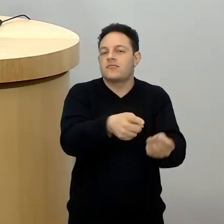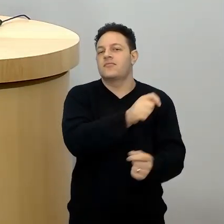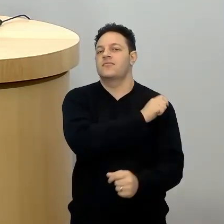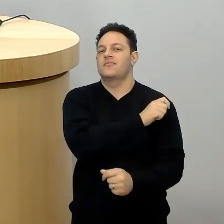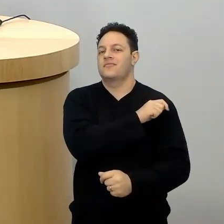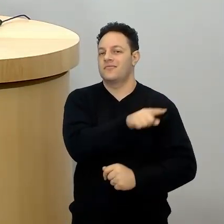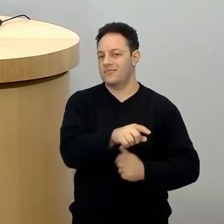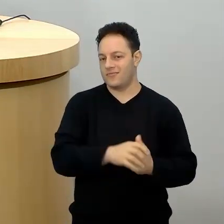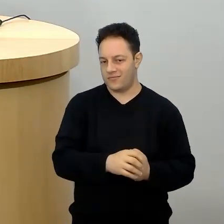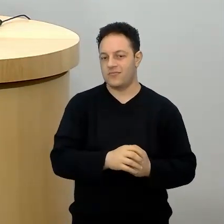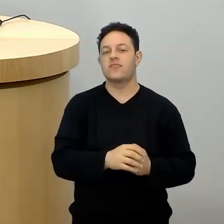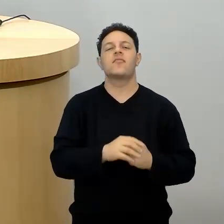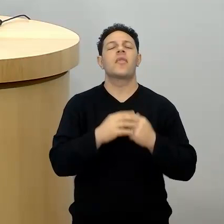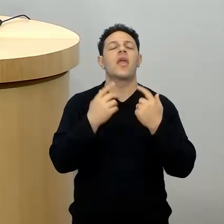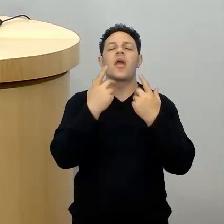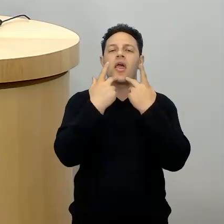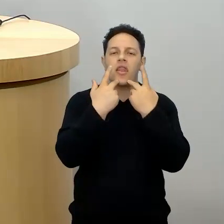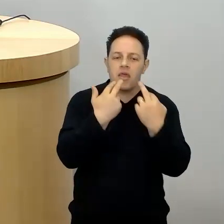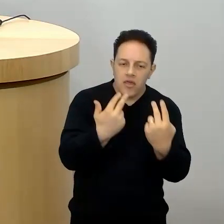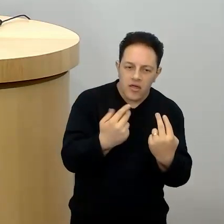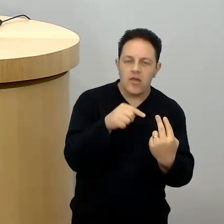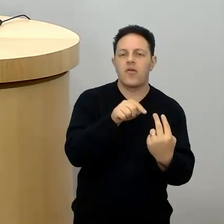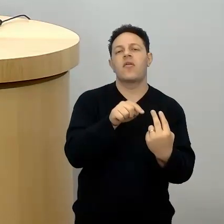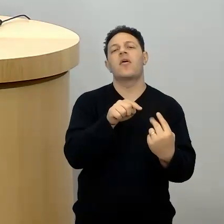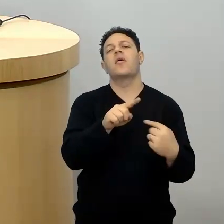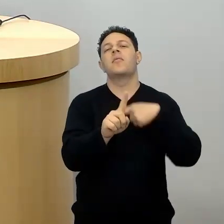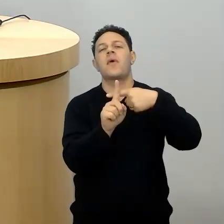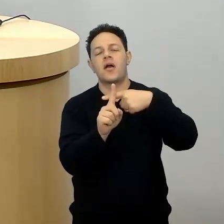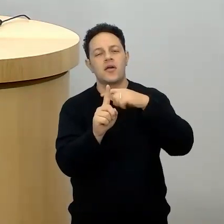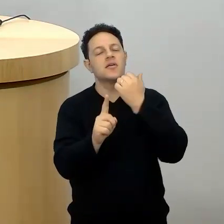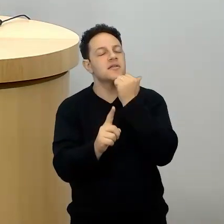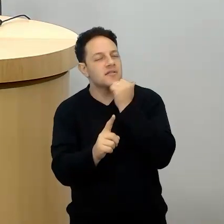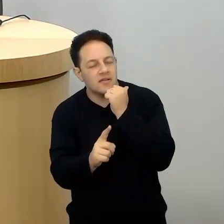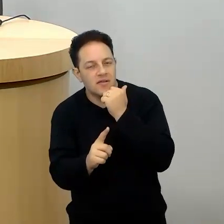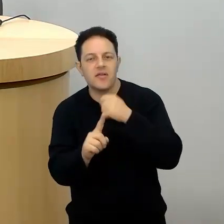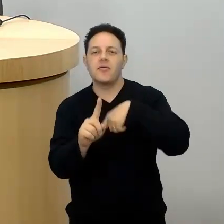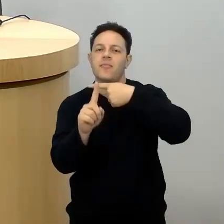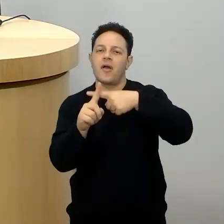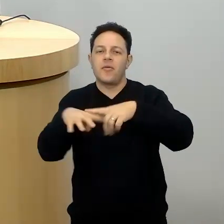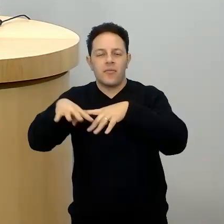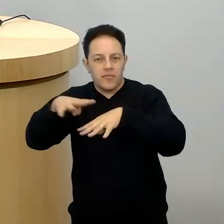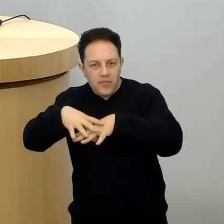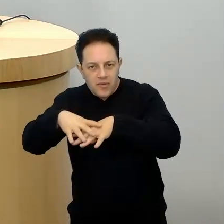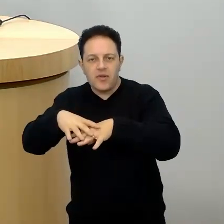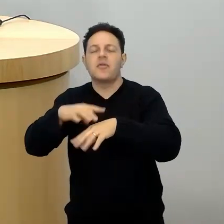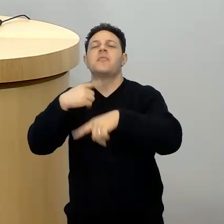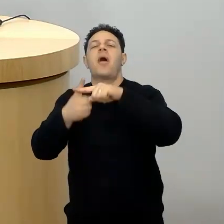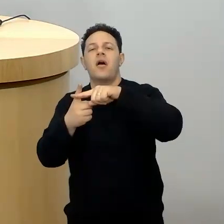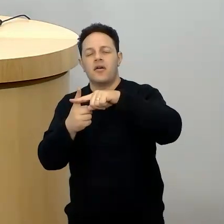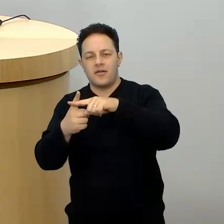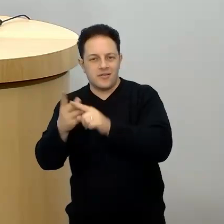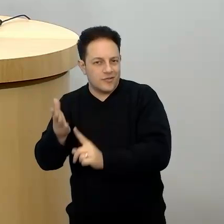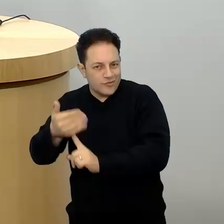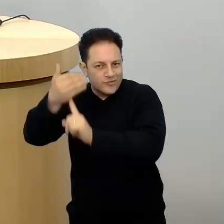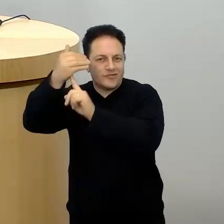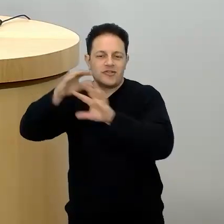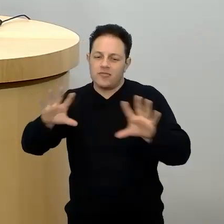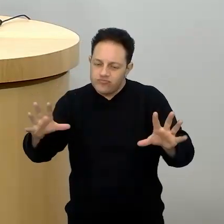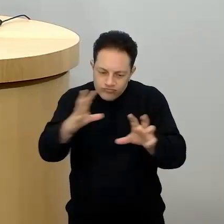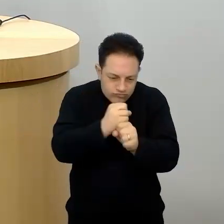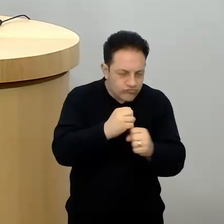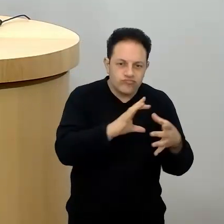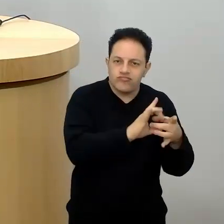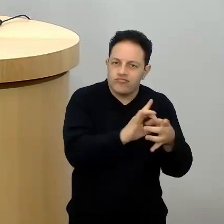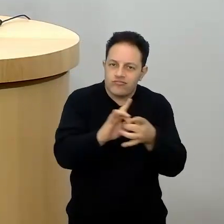quanto ele trabalha a língua com as ciências, com a matemática, né? E tecnologia, e aí vai ficando cada vez